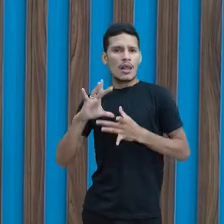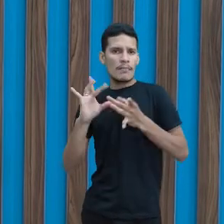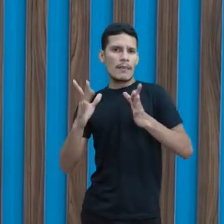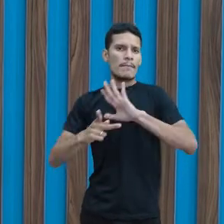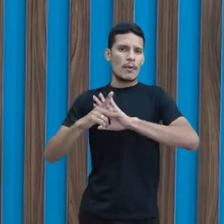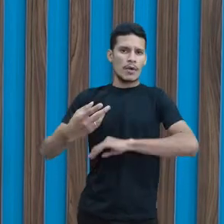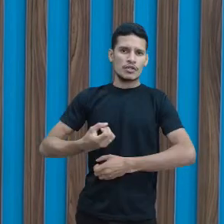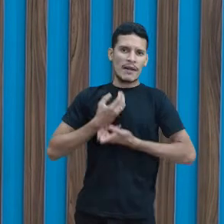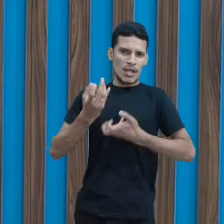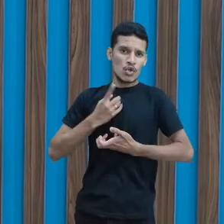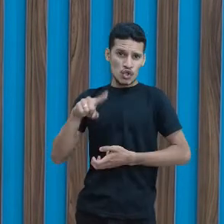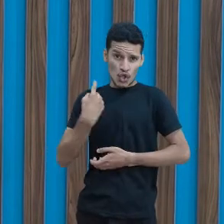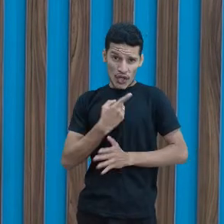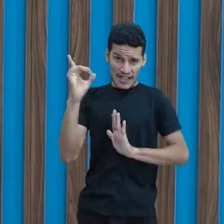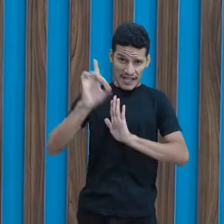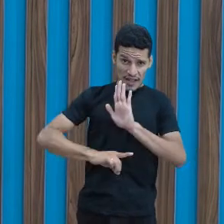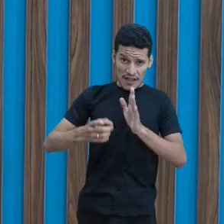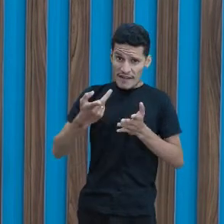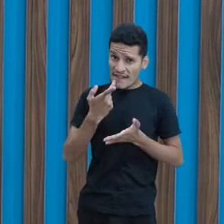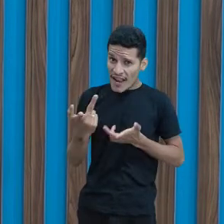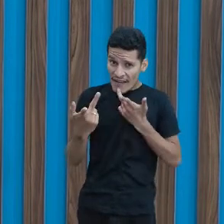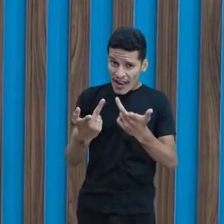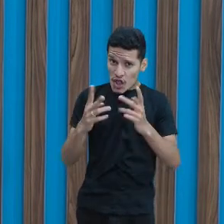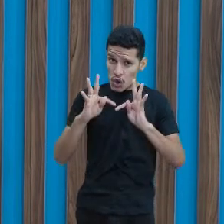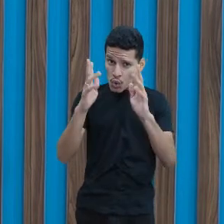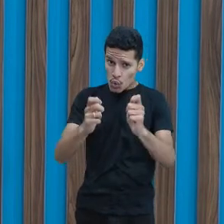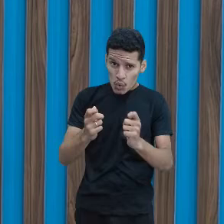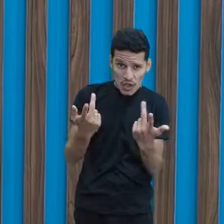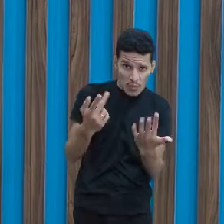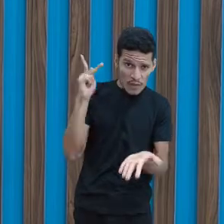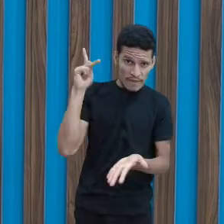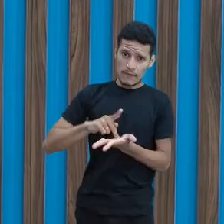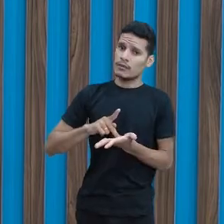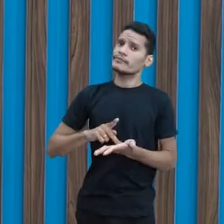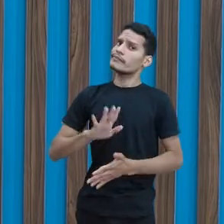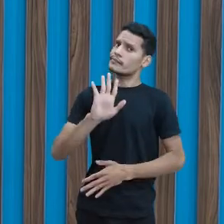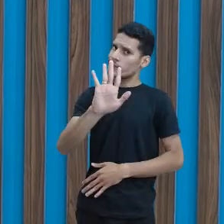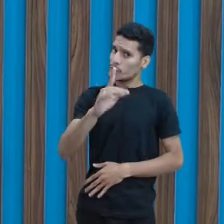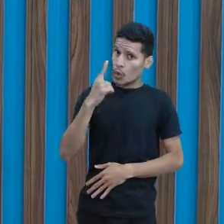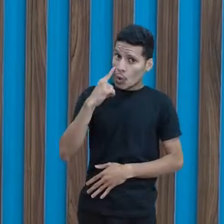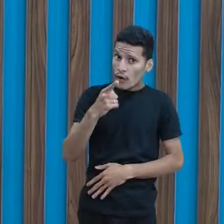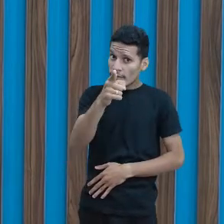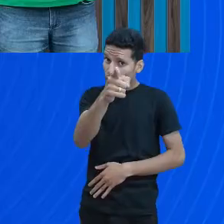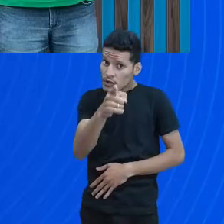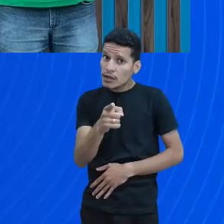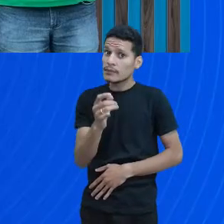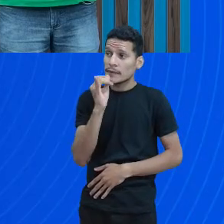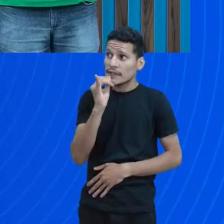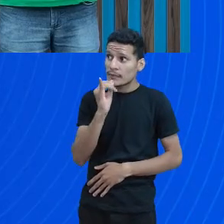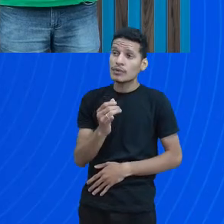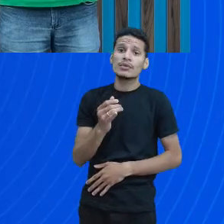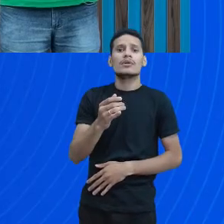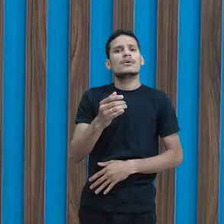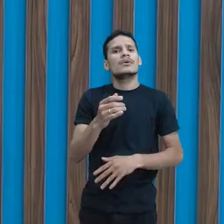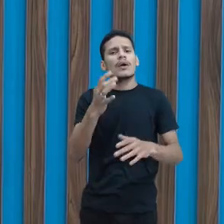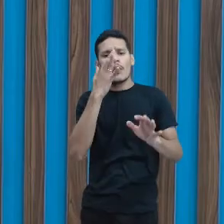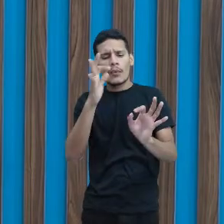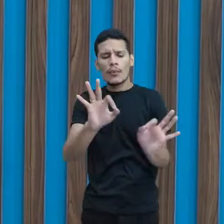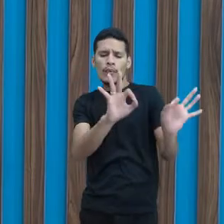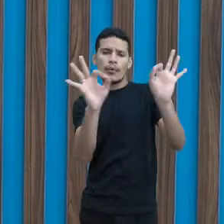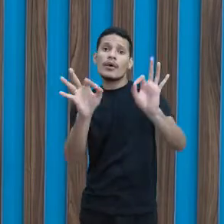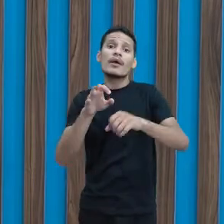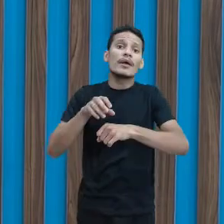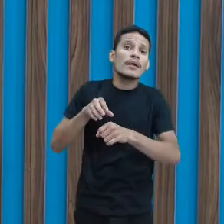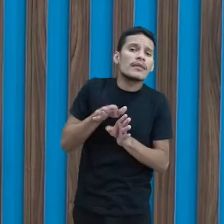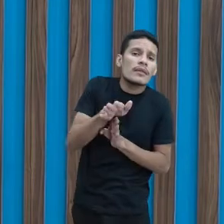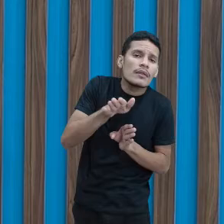de dizer tudo, né, como se tudo aquilo fosse verdade. E para você que está do outro lado, né, professor, a recomendação